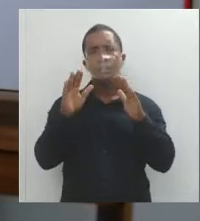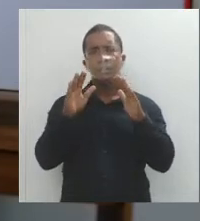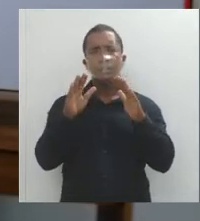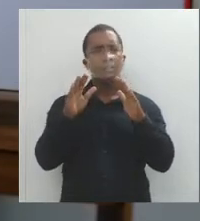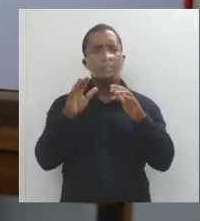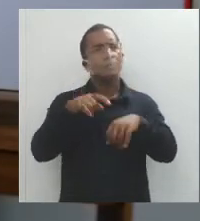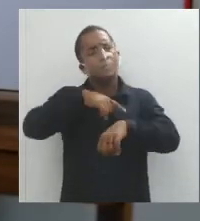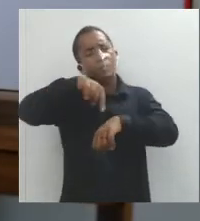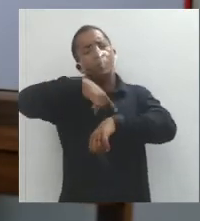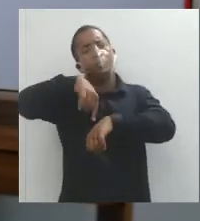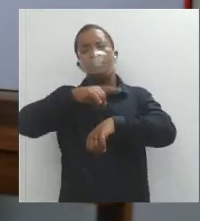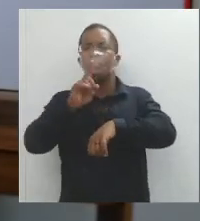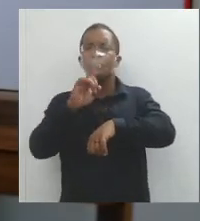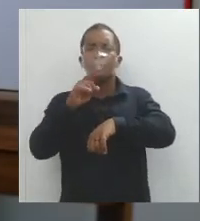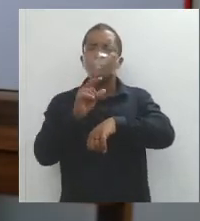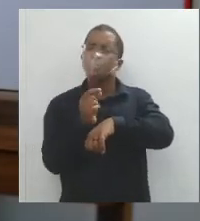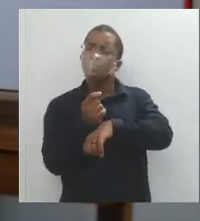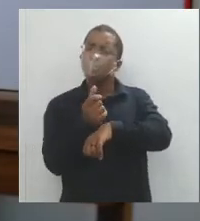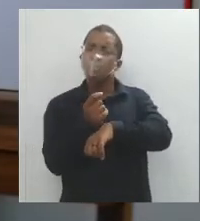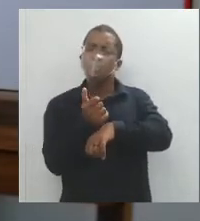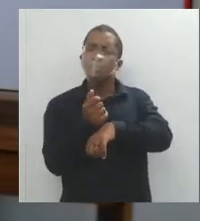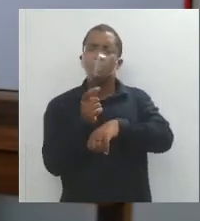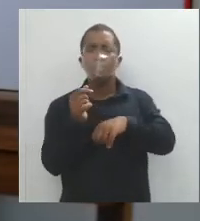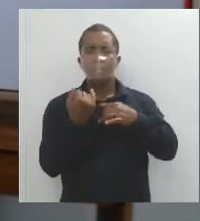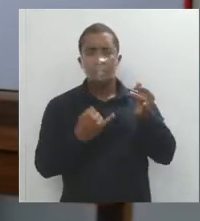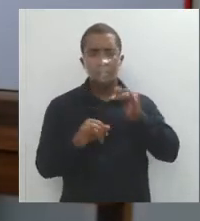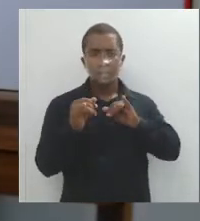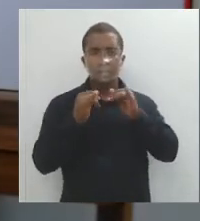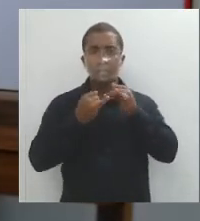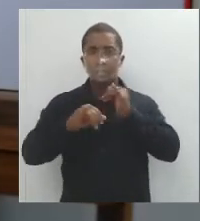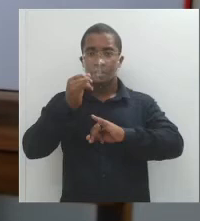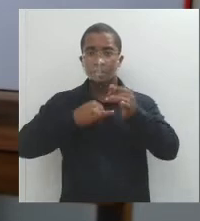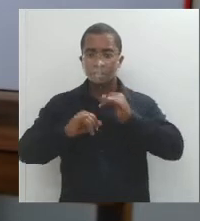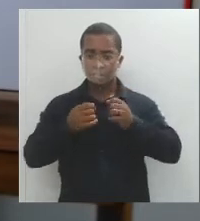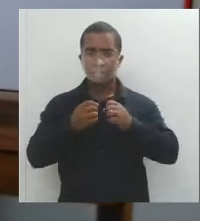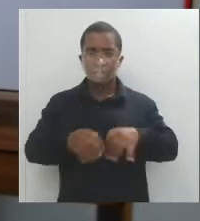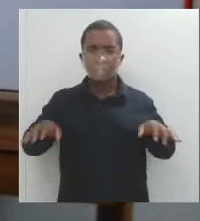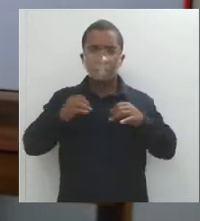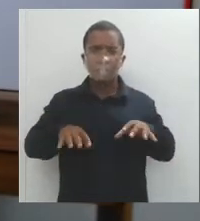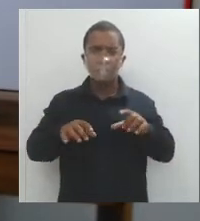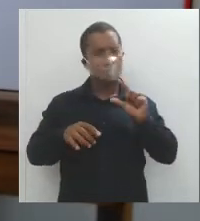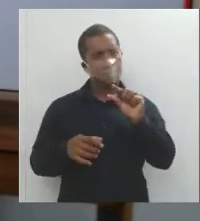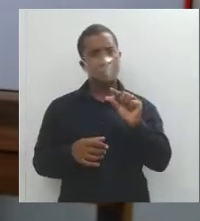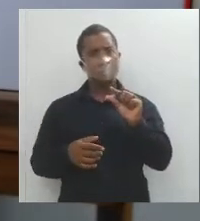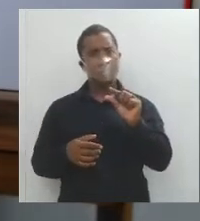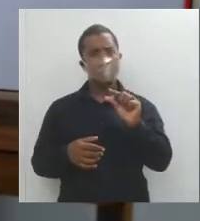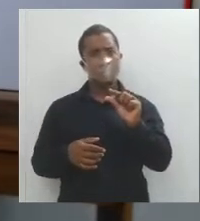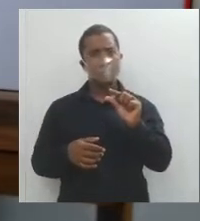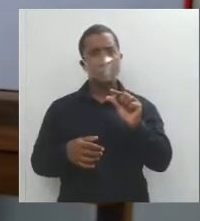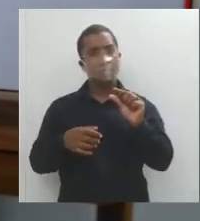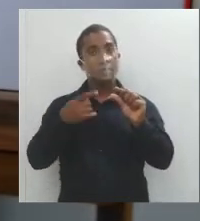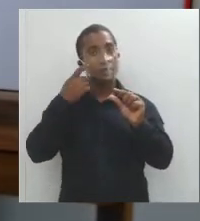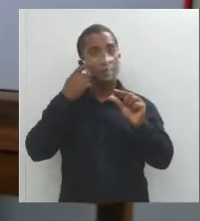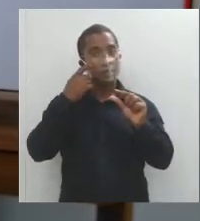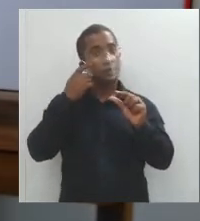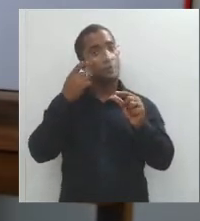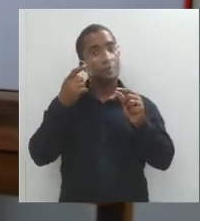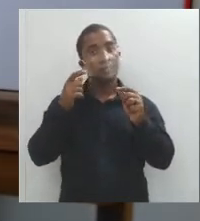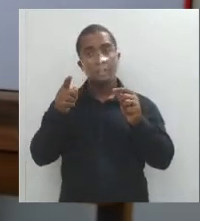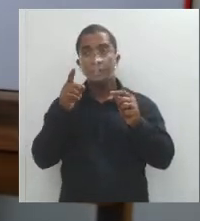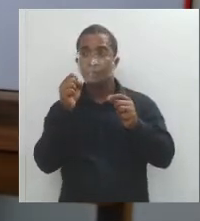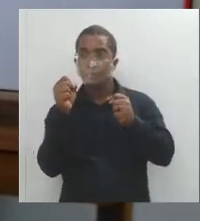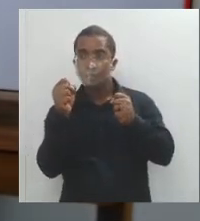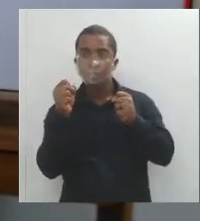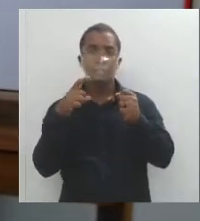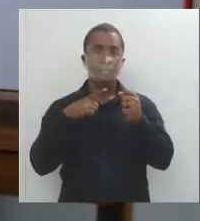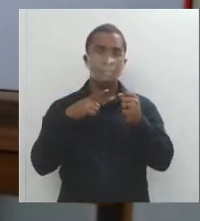energia. Então, para você saber se um aparelho vai gastar muita energia ou pouca energia, não é só para você analisar a potência. Você tem que analisar a